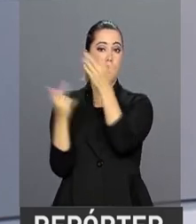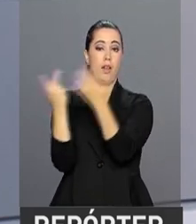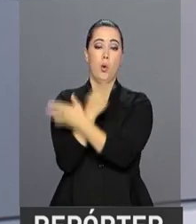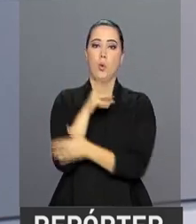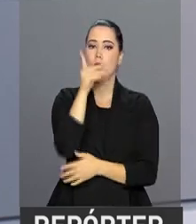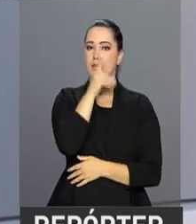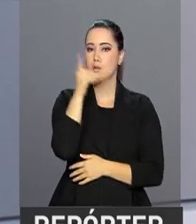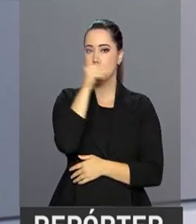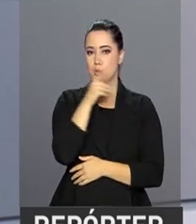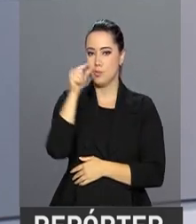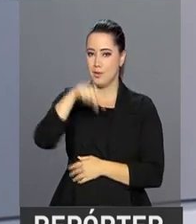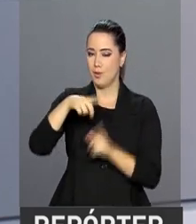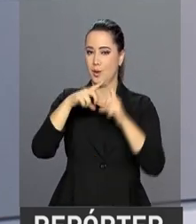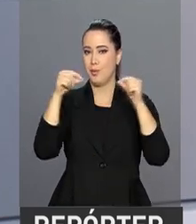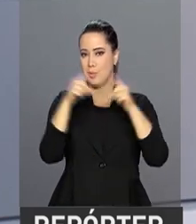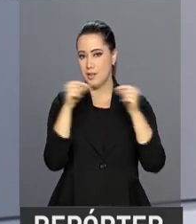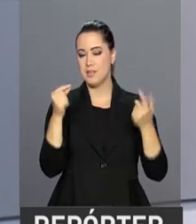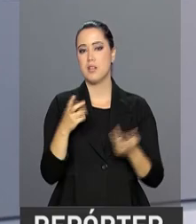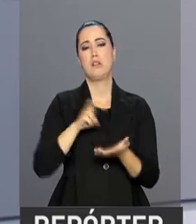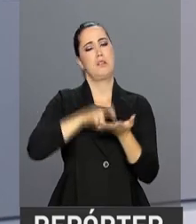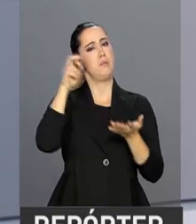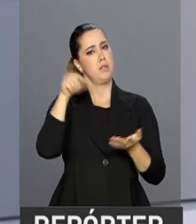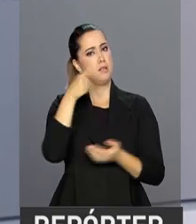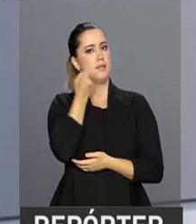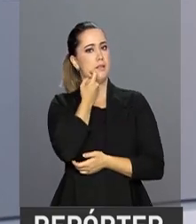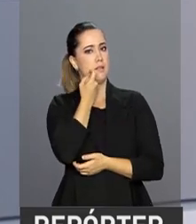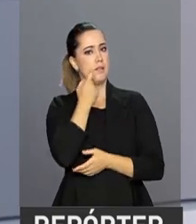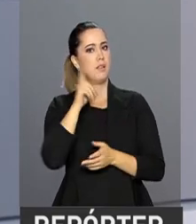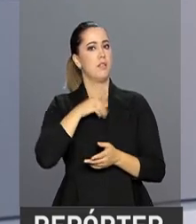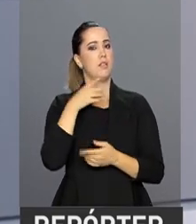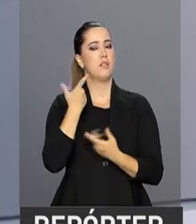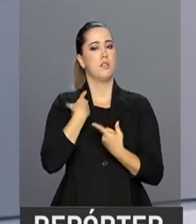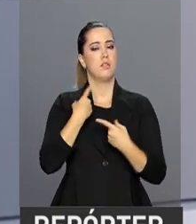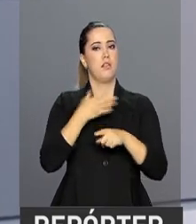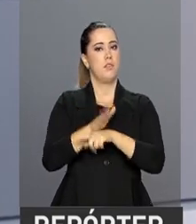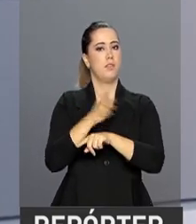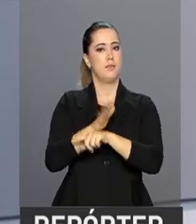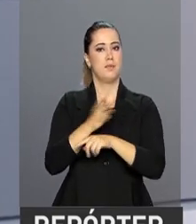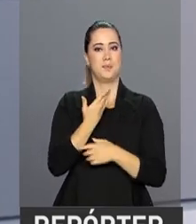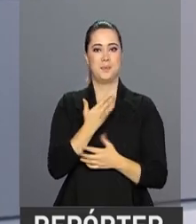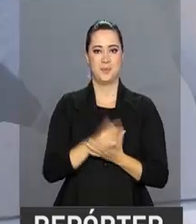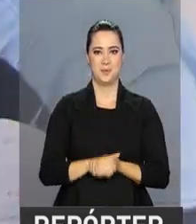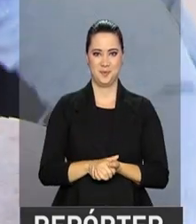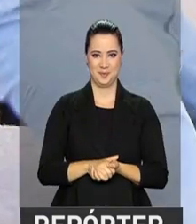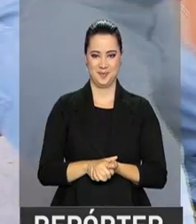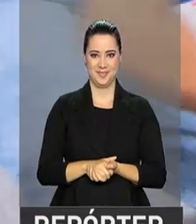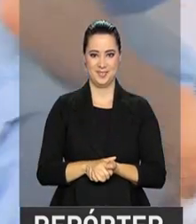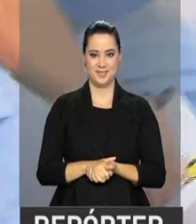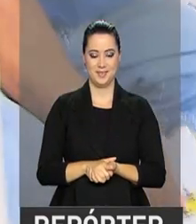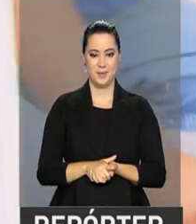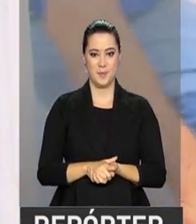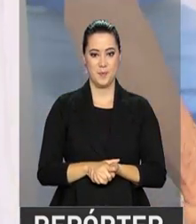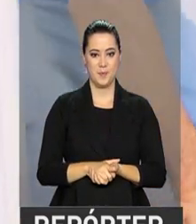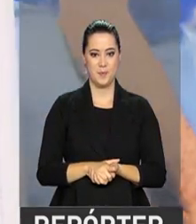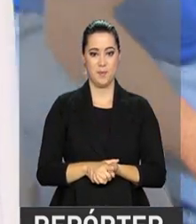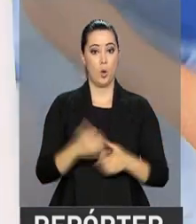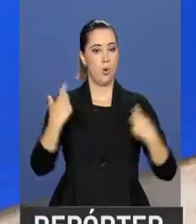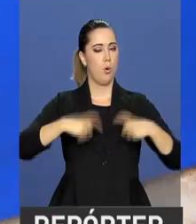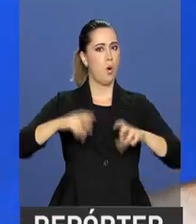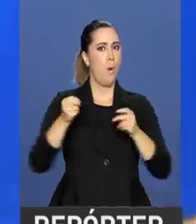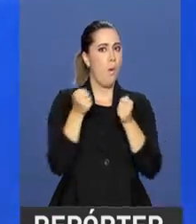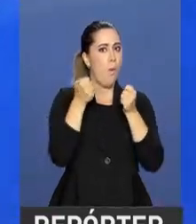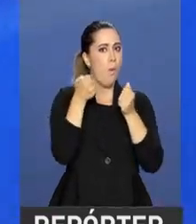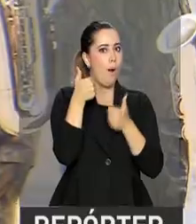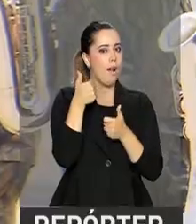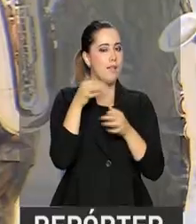Três Poderes, em Brasília. Na manhã desta sexta-feira, teve ensaio para a cerimônia. O palco está